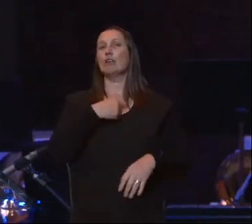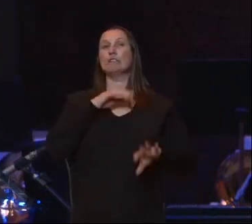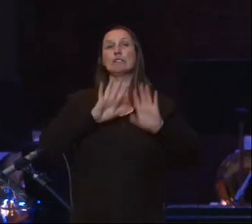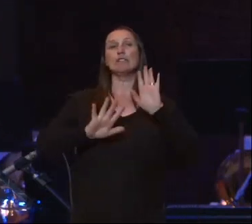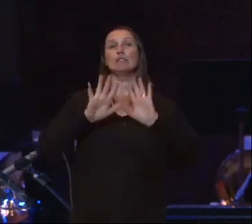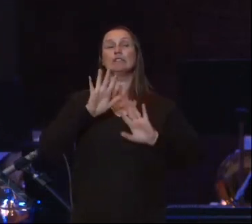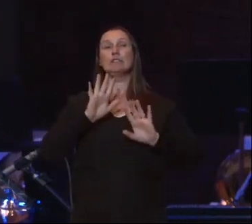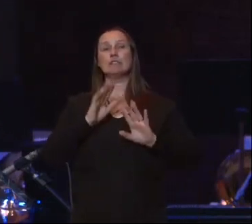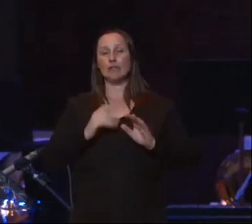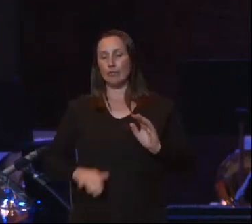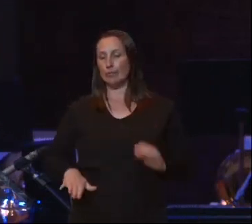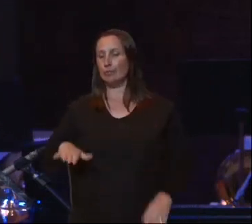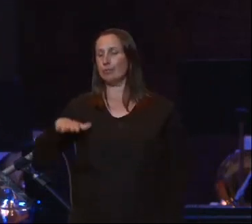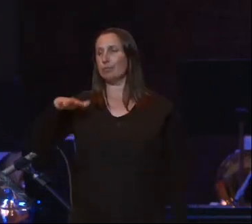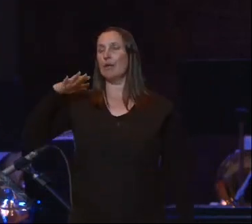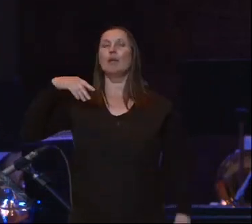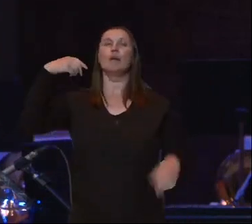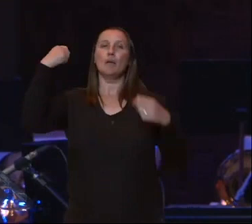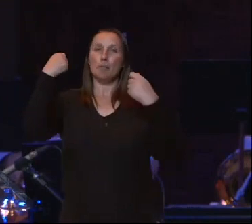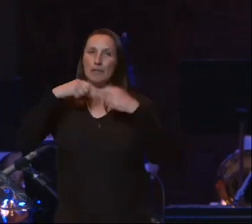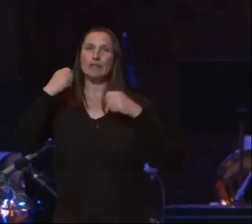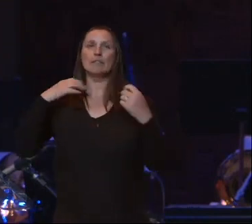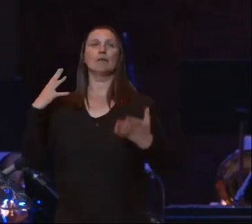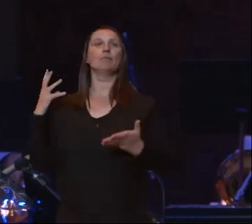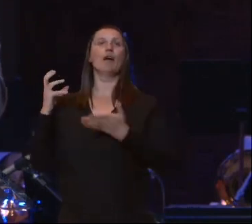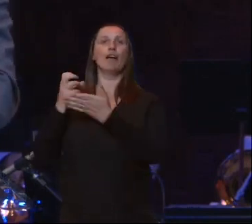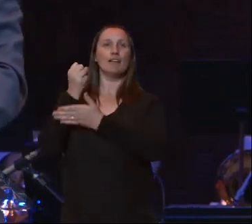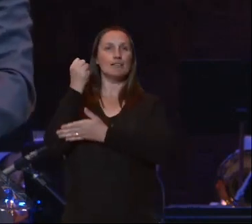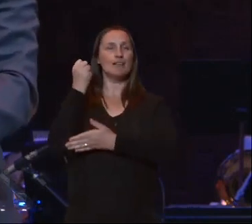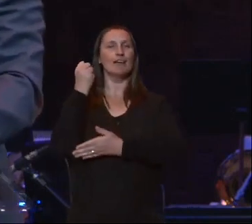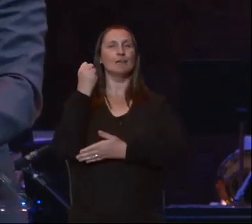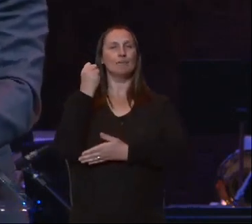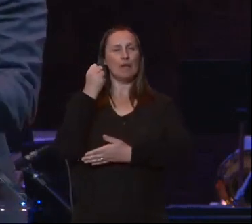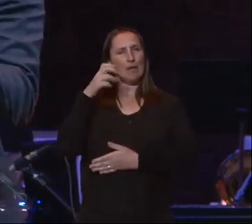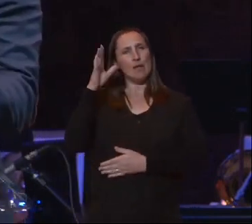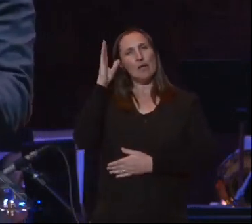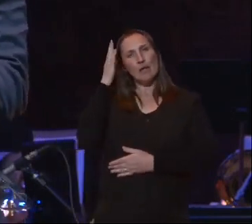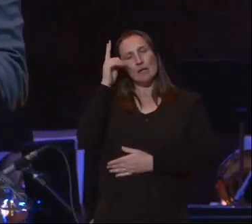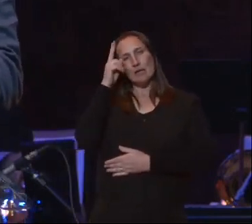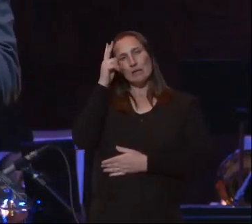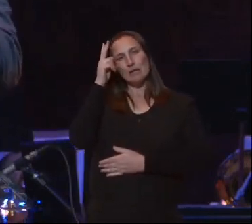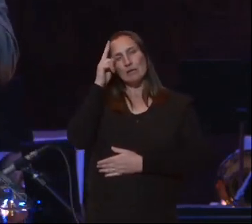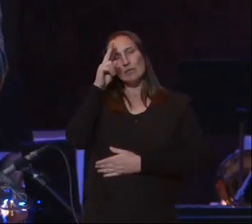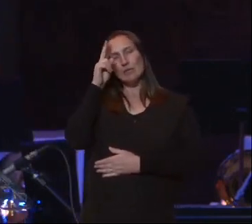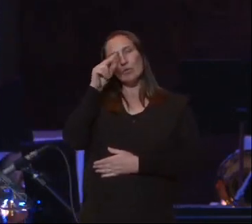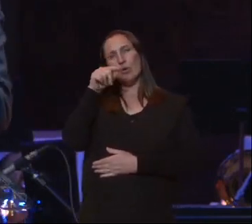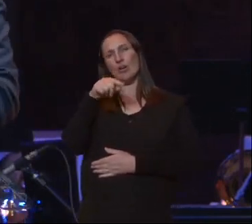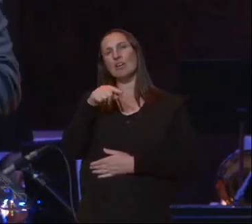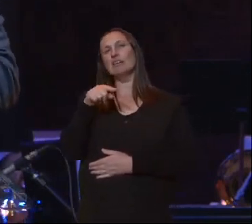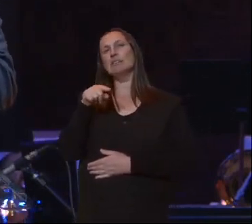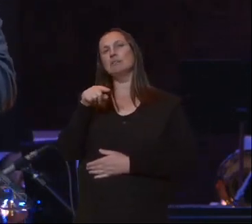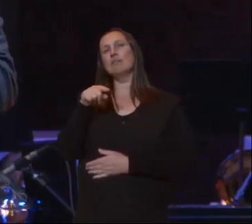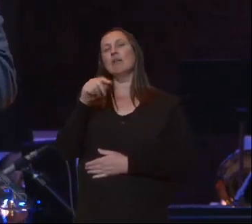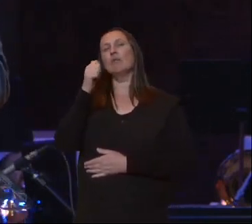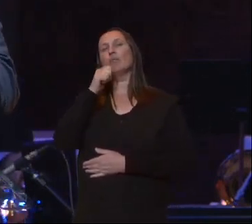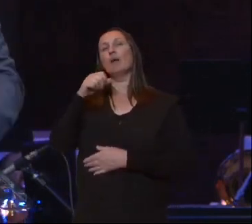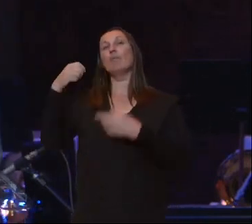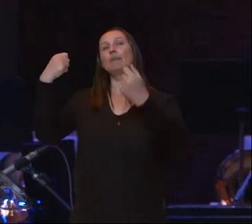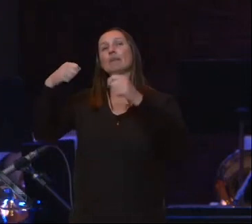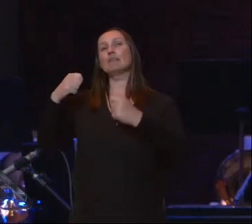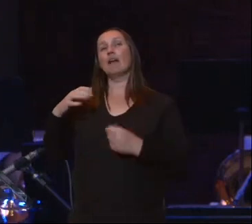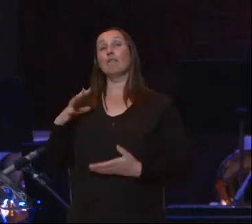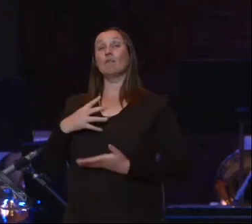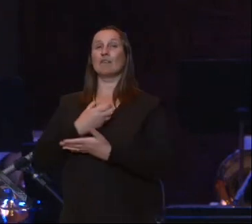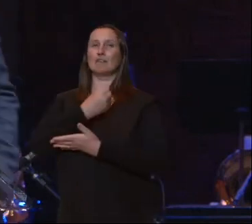precisando de resgate. A história que nós vemos aqui era de uma mulher que precisava de um resgatador. A Bíblia